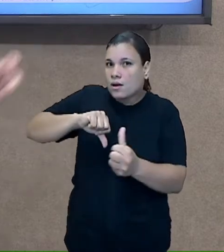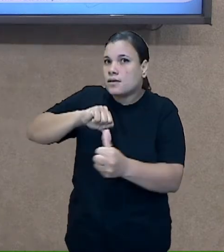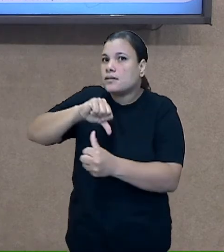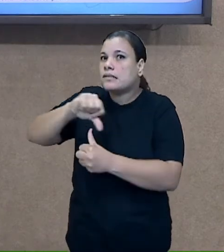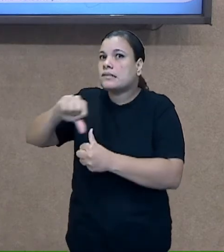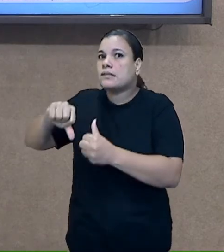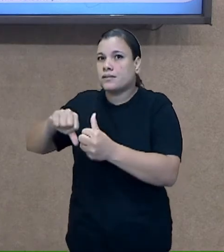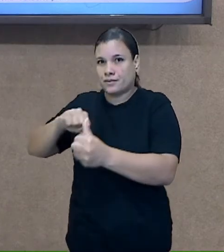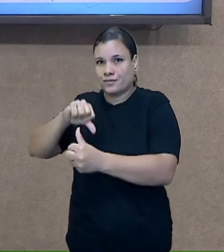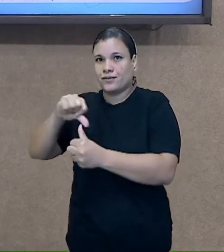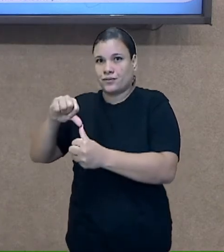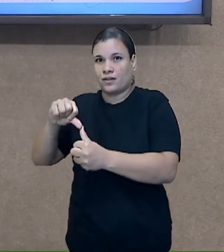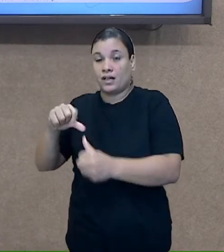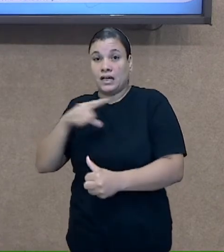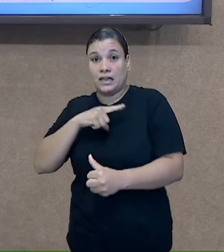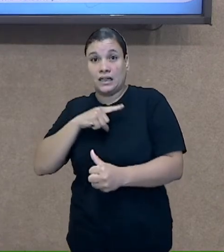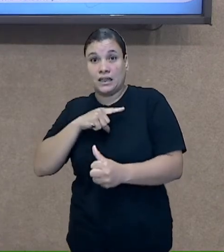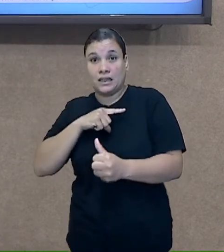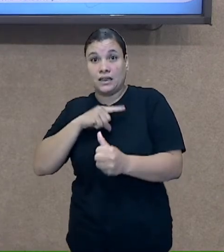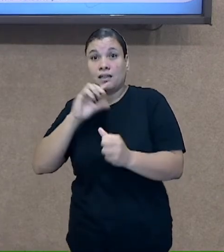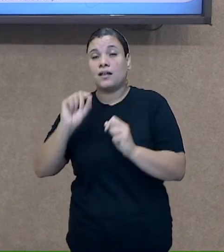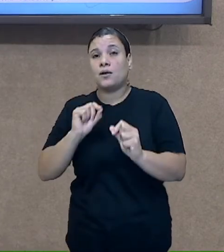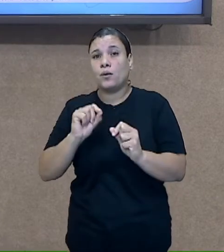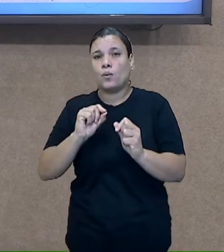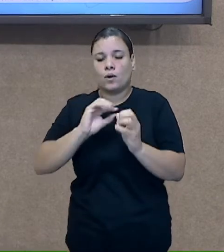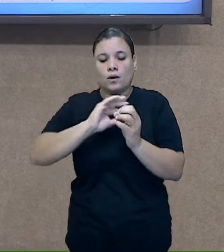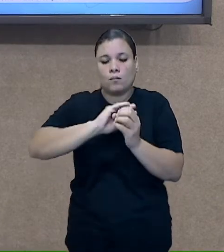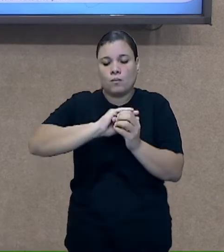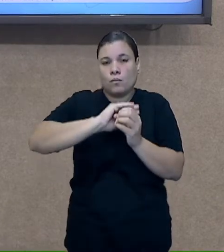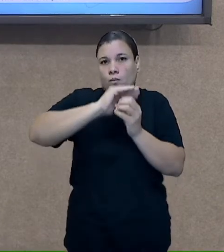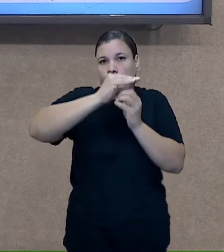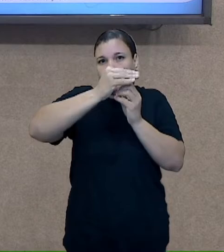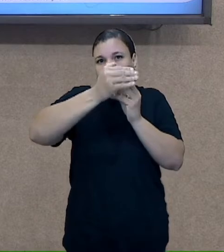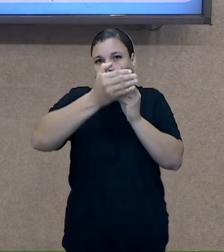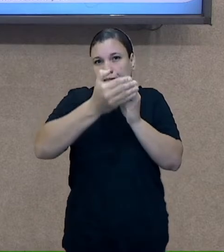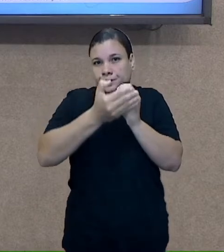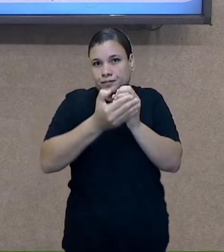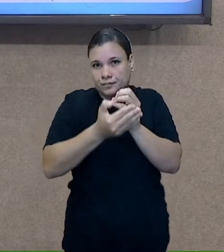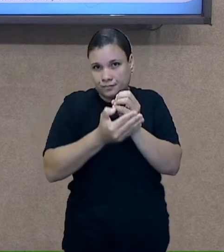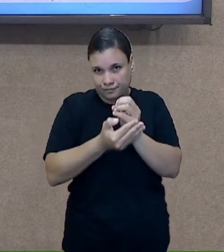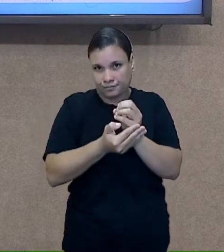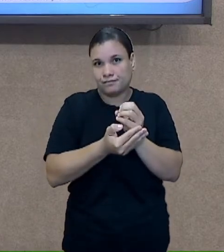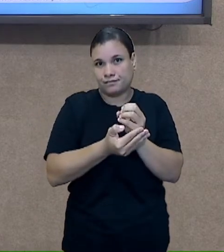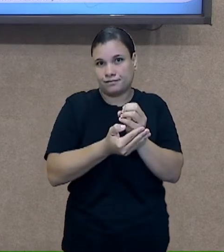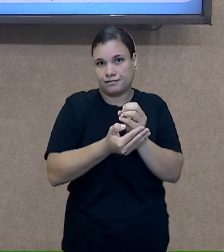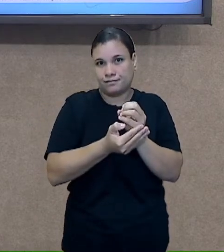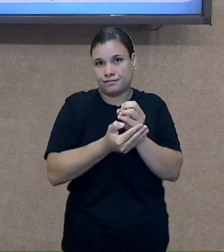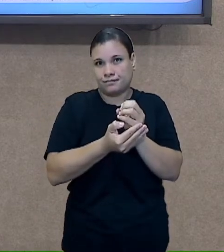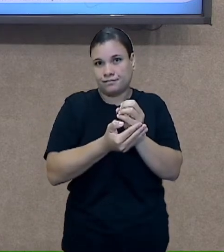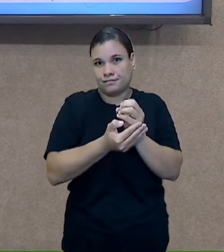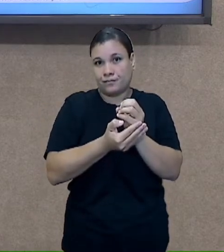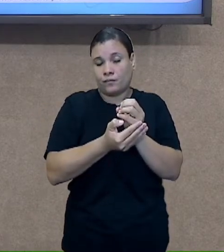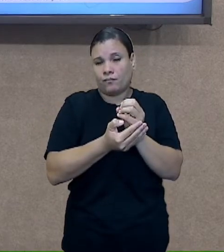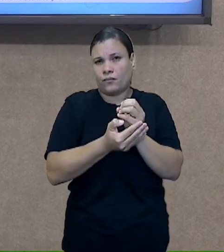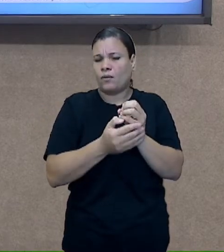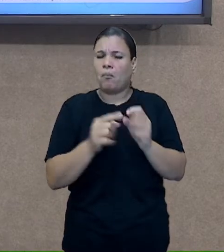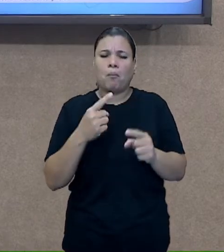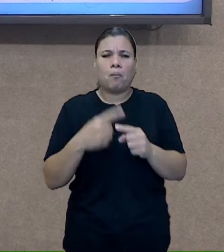casulo. Este casulo fica na natureza por um período para se